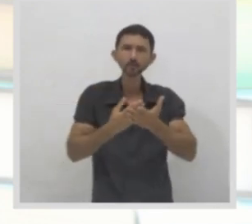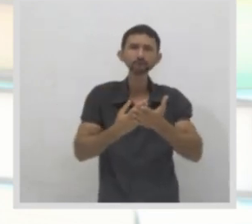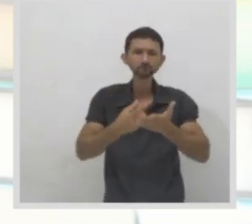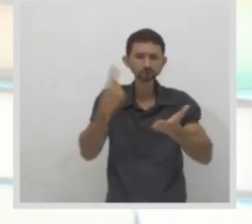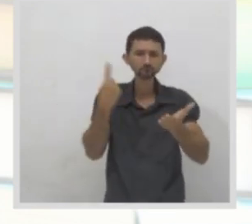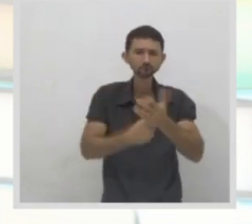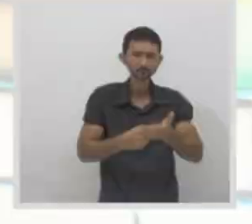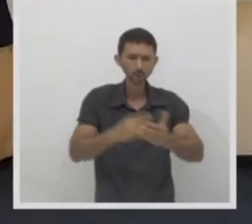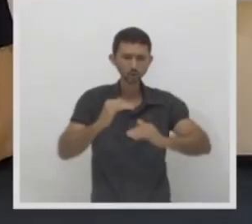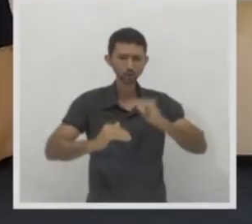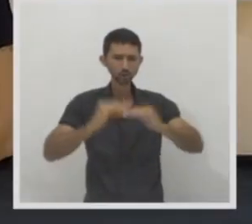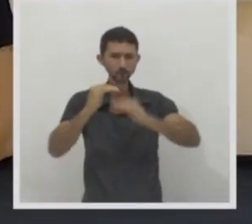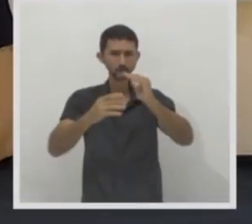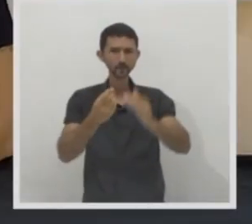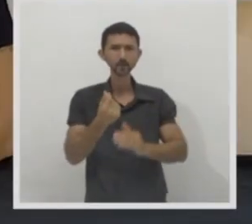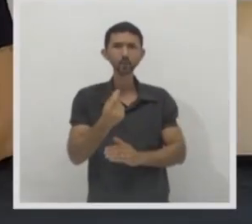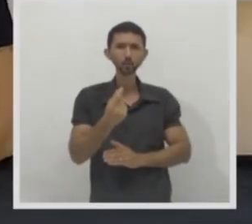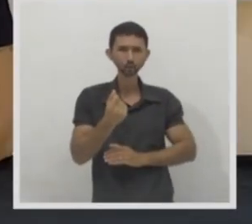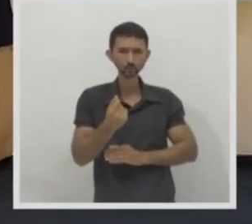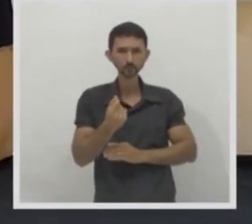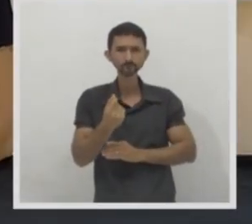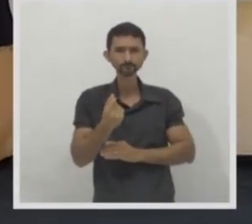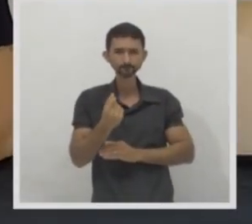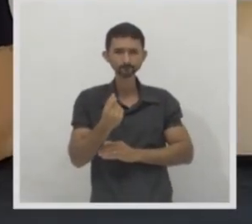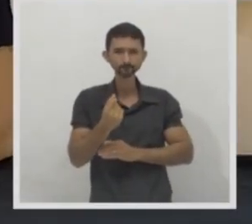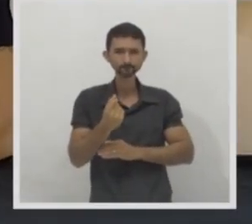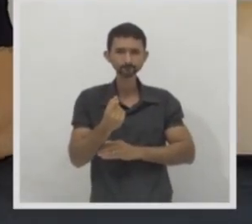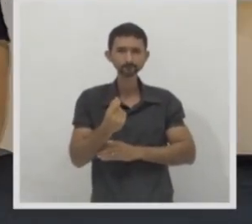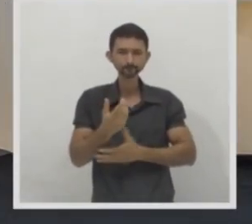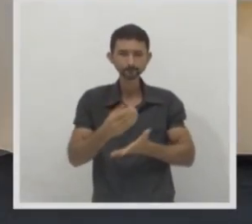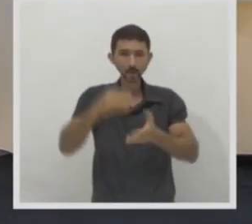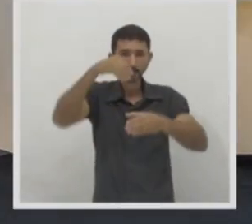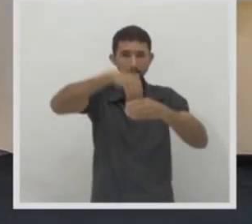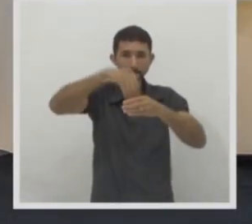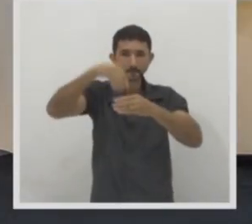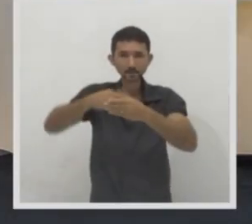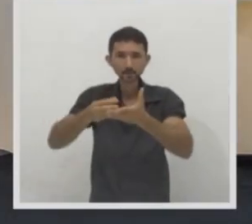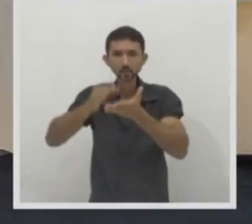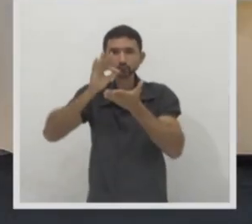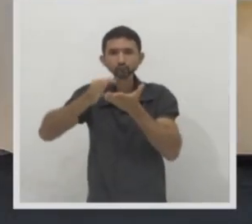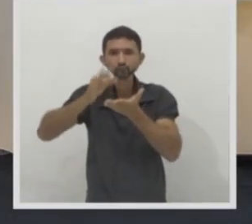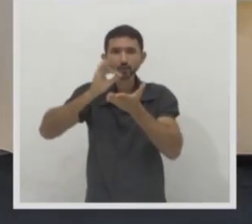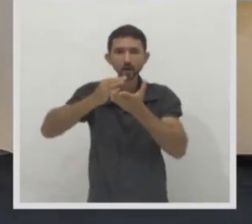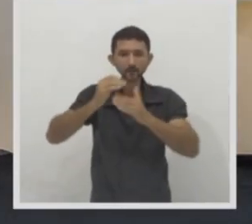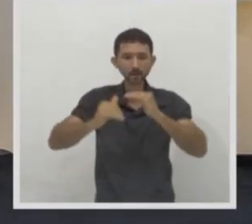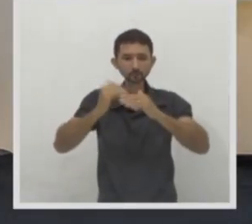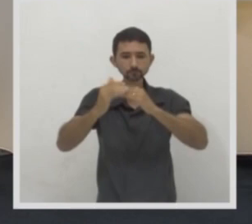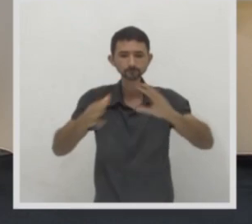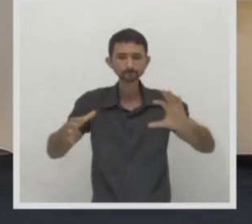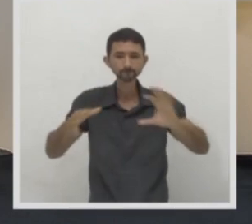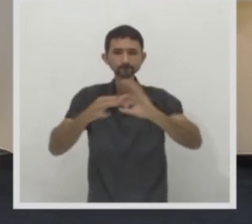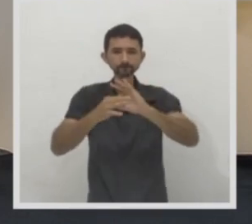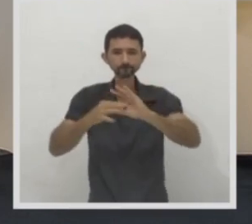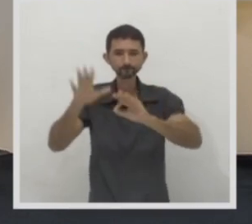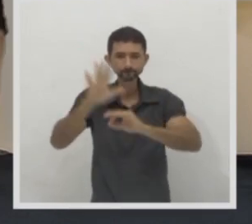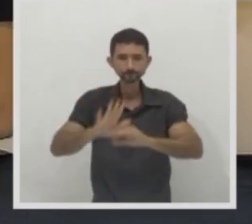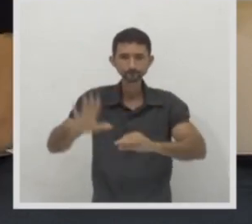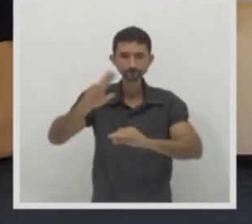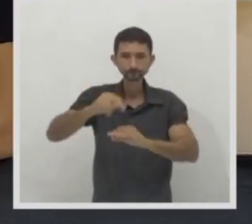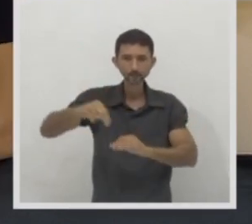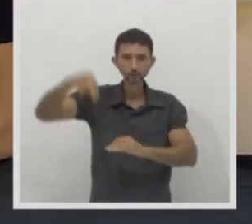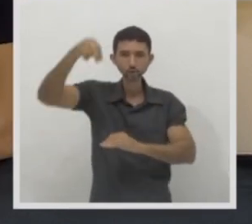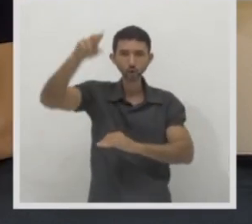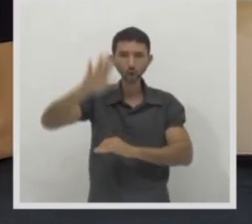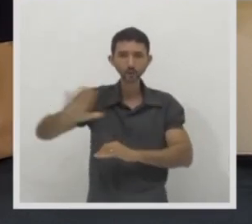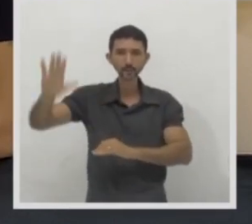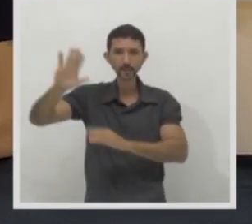do desenvolvimento econômico foi a cafeicultura, né? Ela trouxe o eixo de desenvolvimento econômico do Nordeste para o